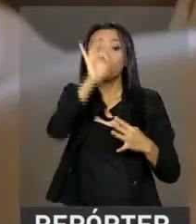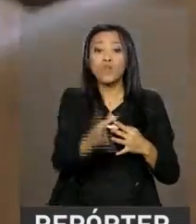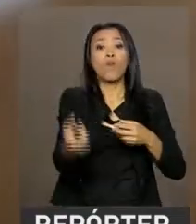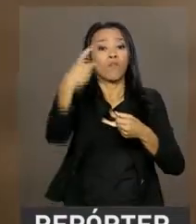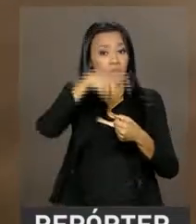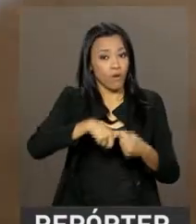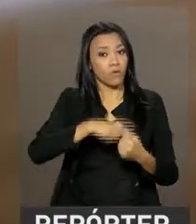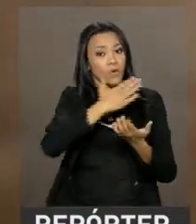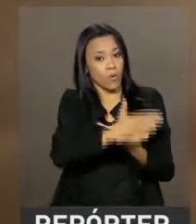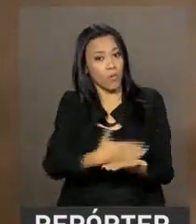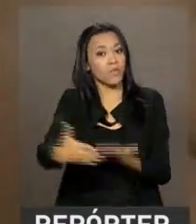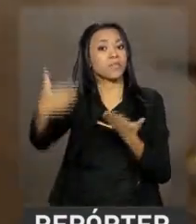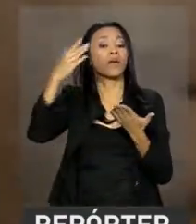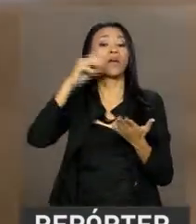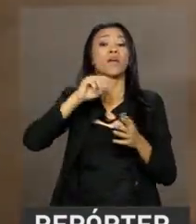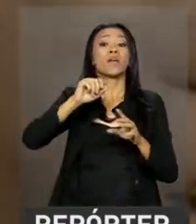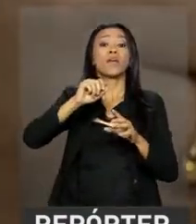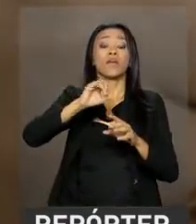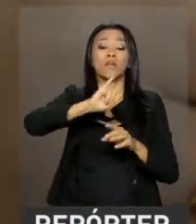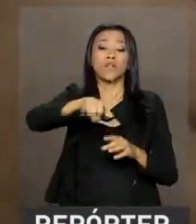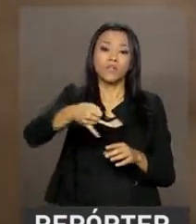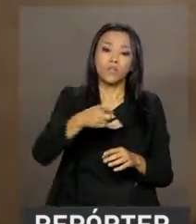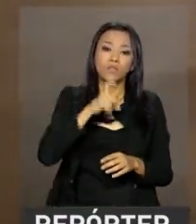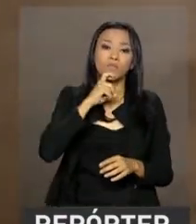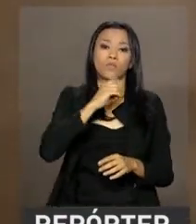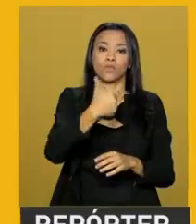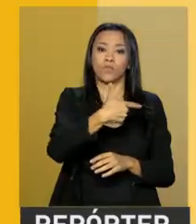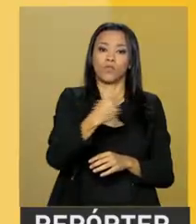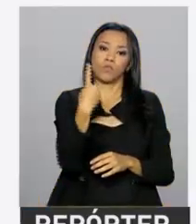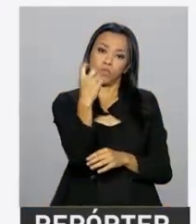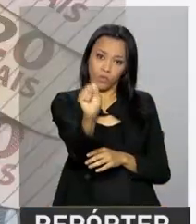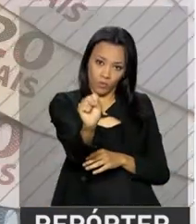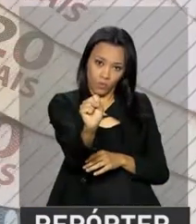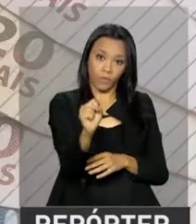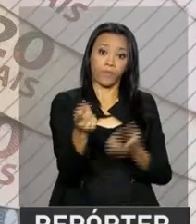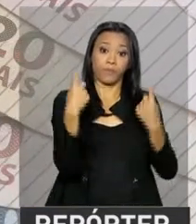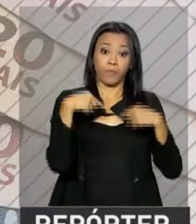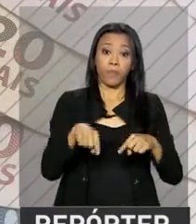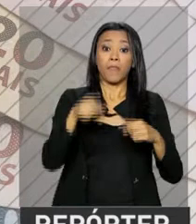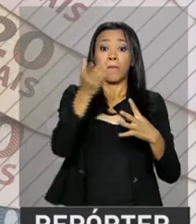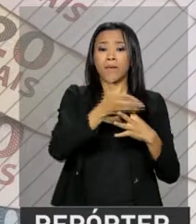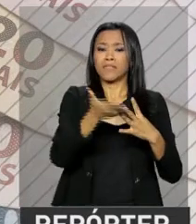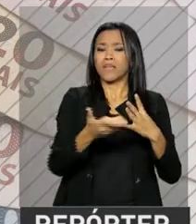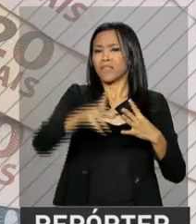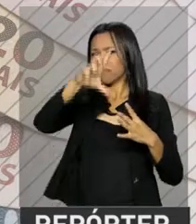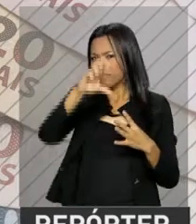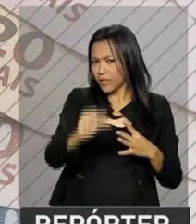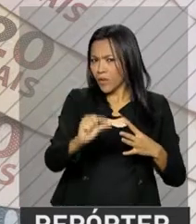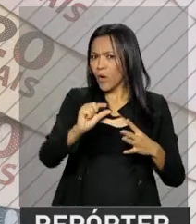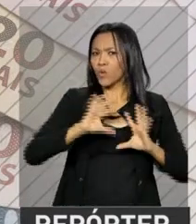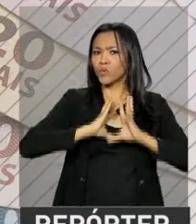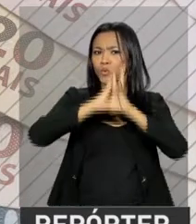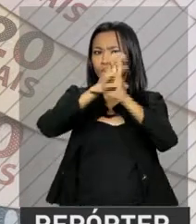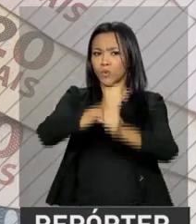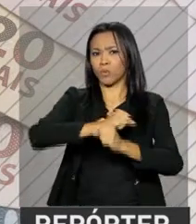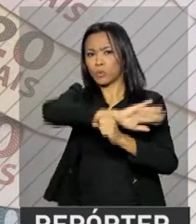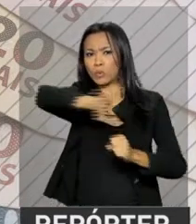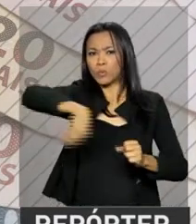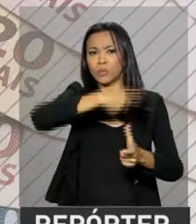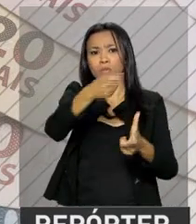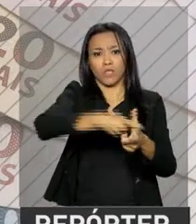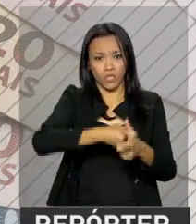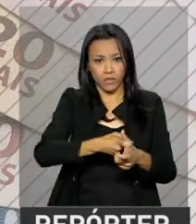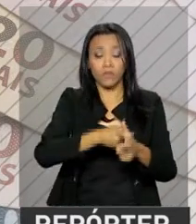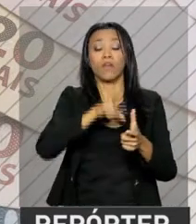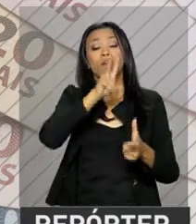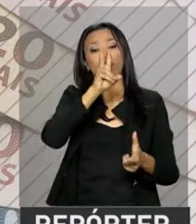ser cobrado em julho de 2018 além de parcelas menores o volume total das dívidas também foi